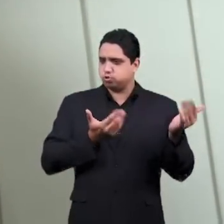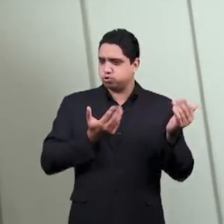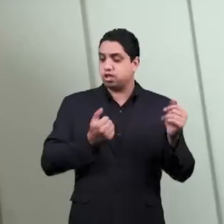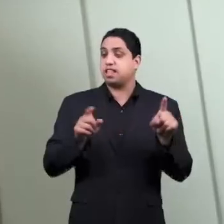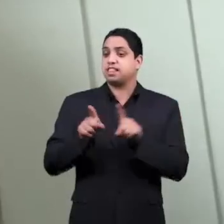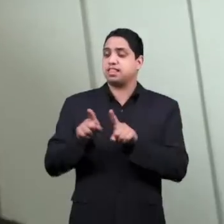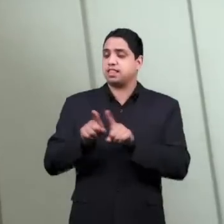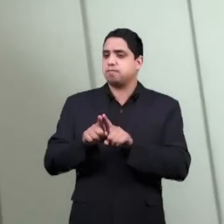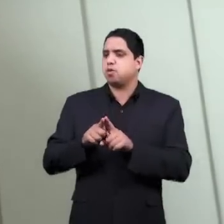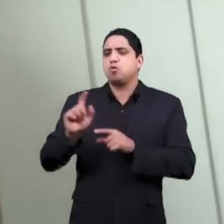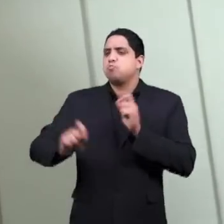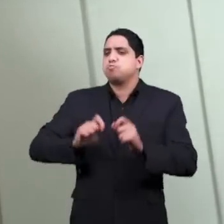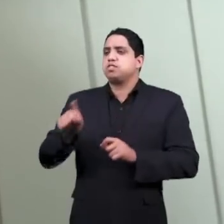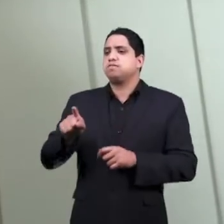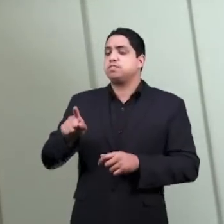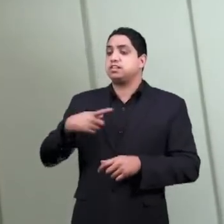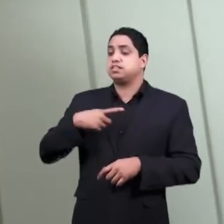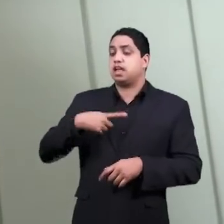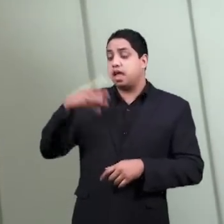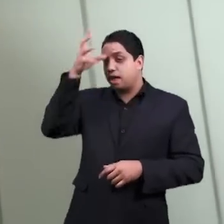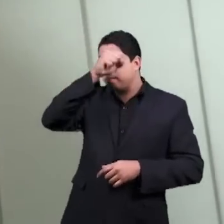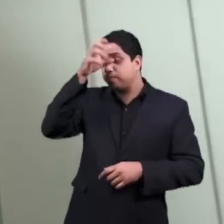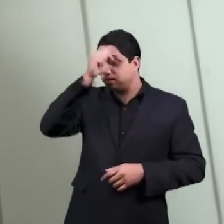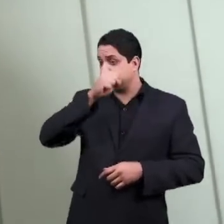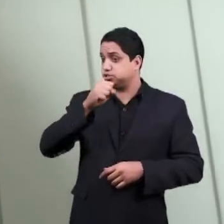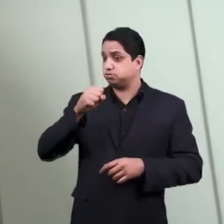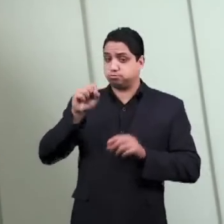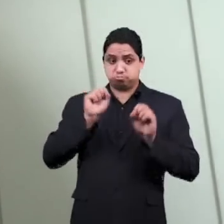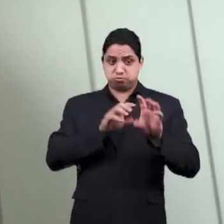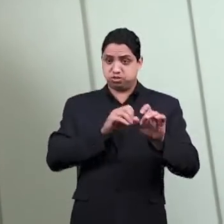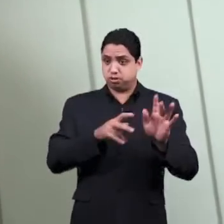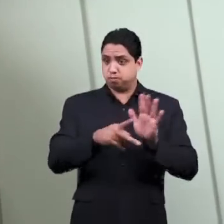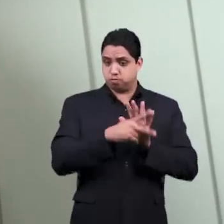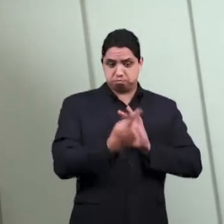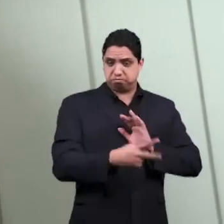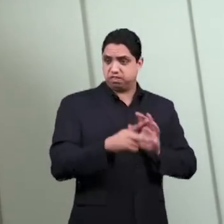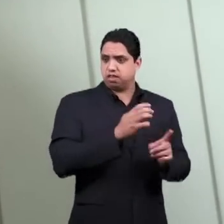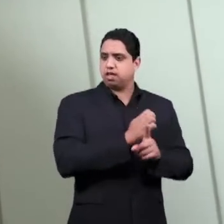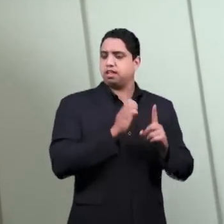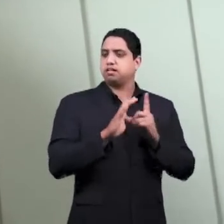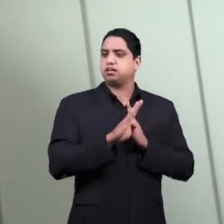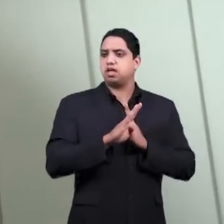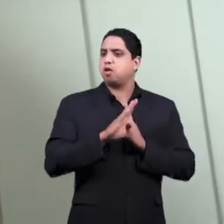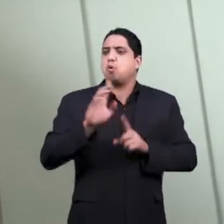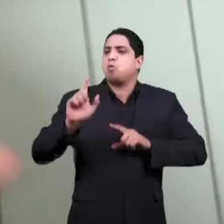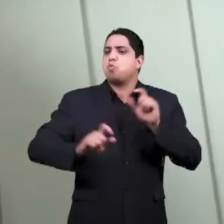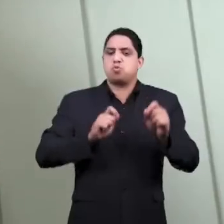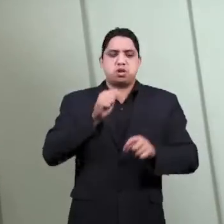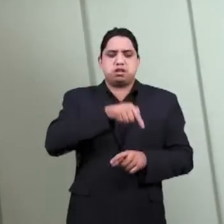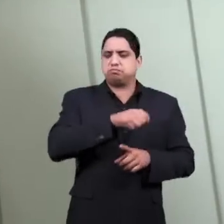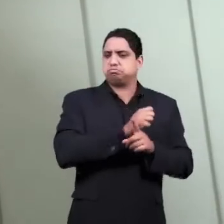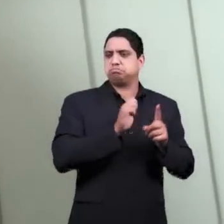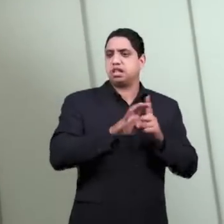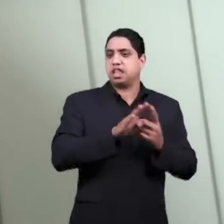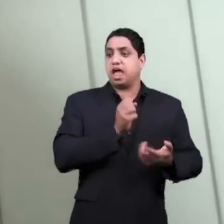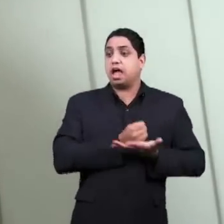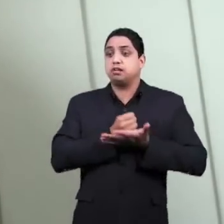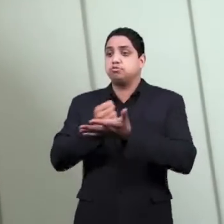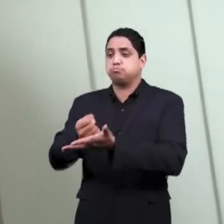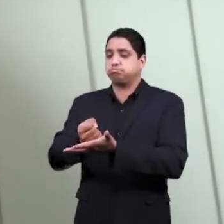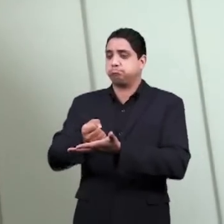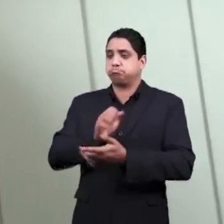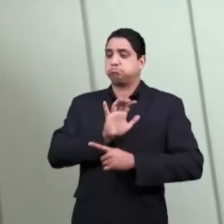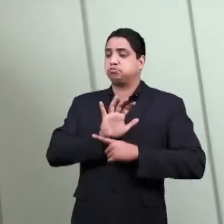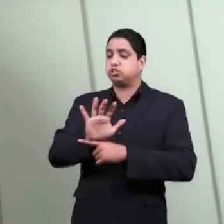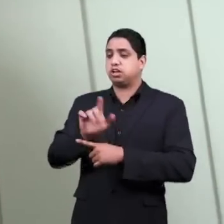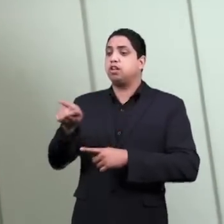mesmo o que é que os jovens têm alcançado com este ensino da Escola Bíblica e em que a Escola Bíblica tem sido útil para